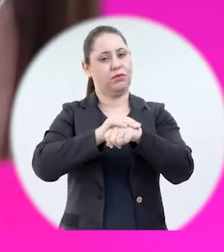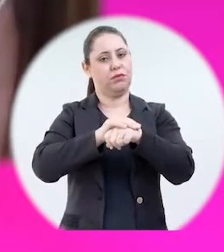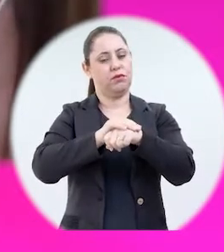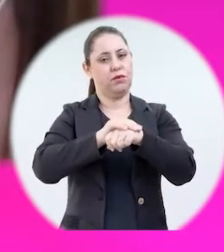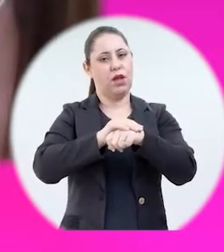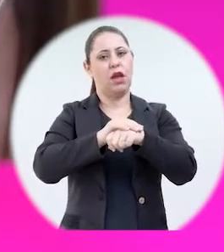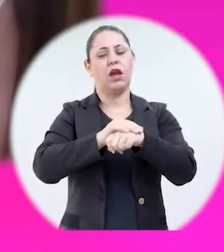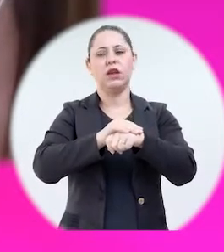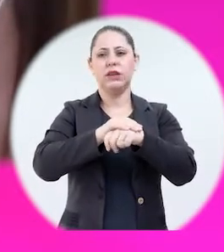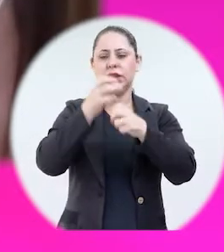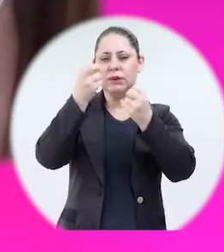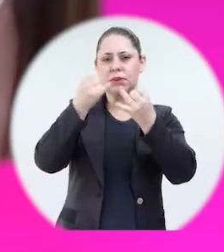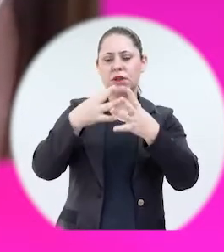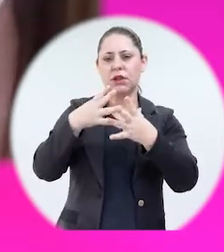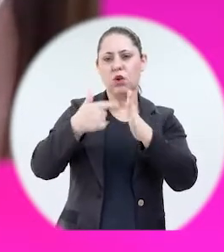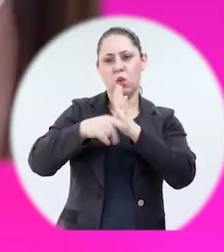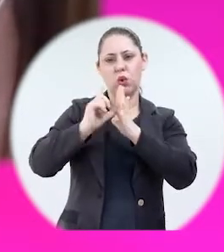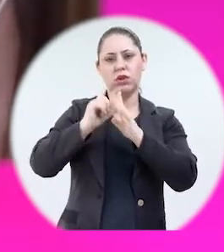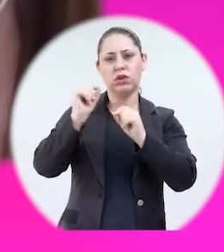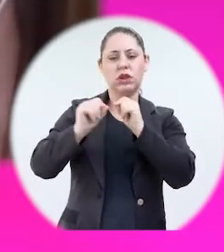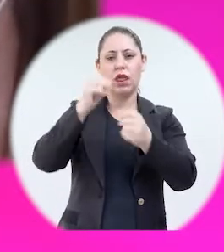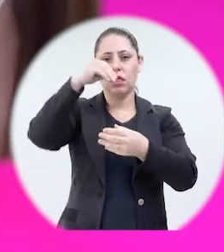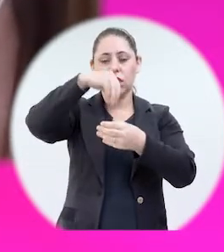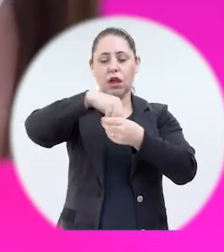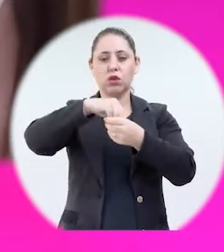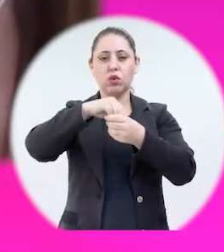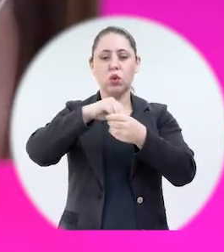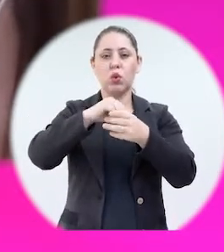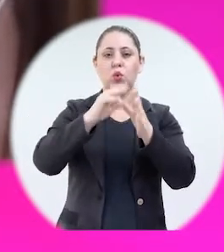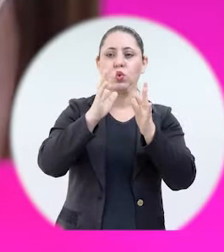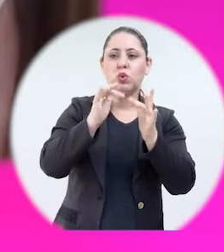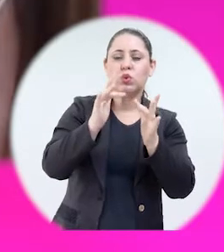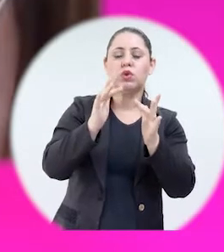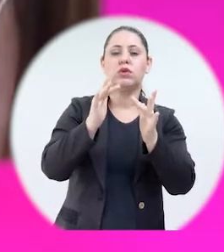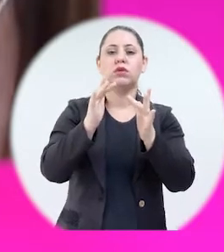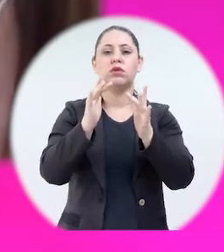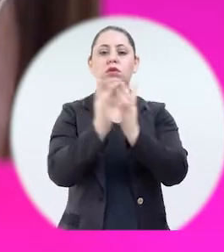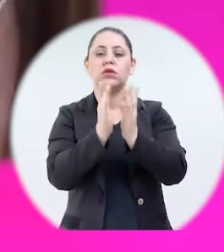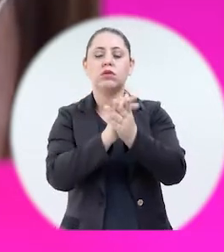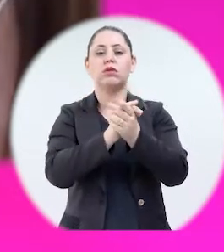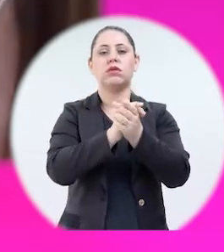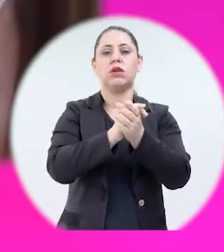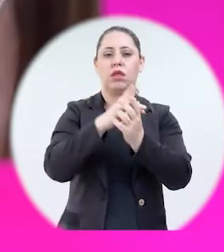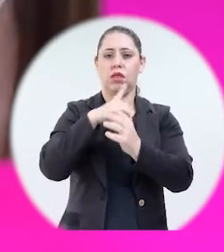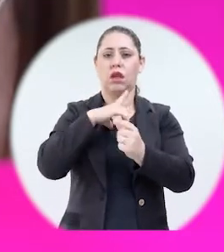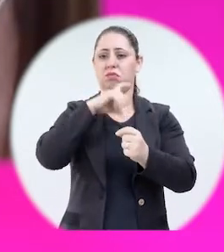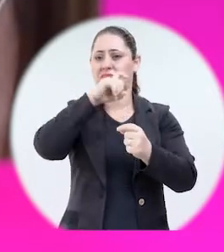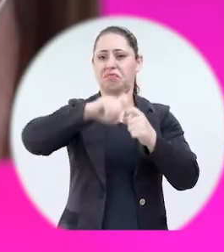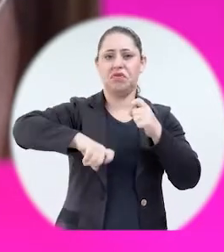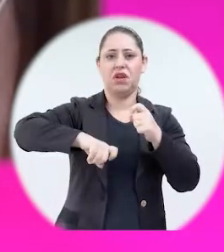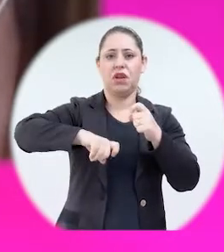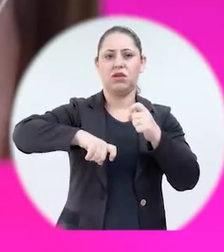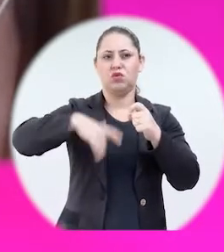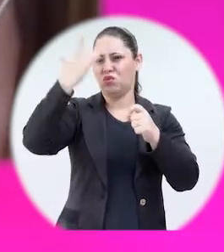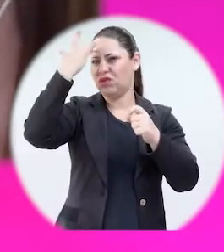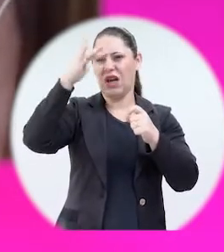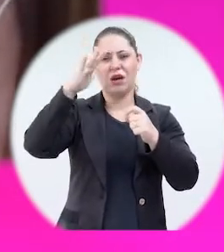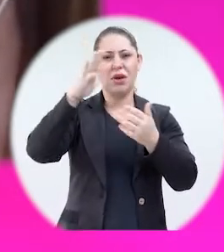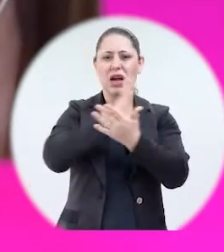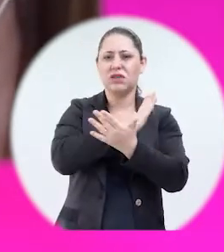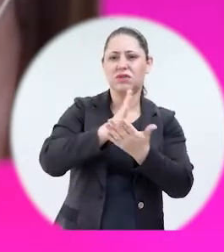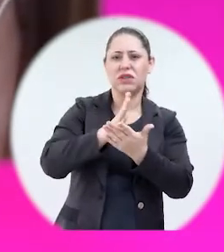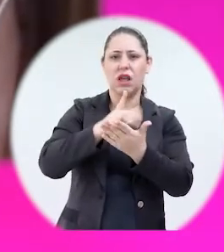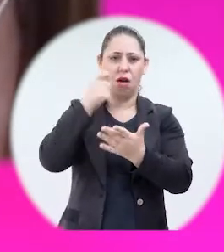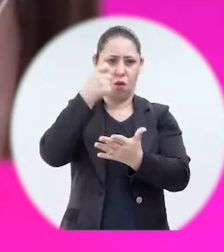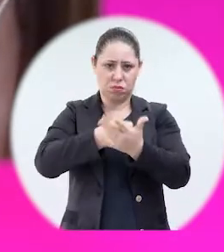pouco antes que muitas delas, dentro das relações afetivas, sofrem violência sexual, sem saber que isso é uma violência, acham